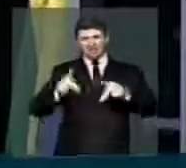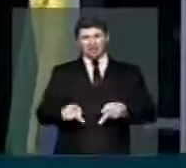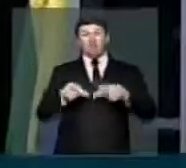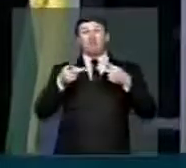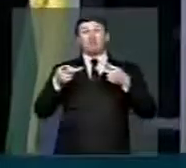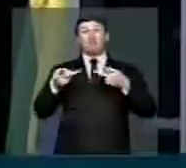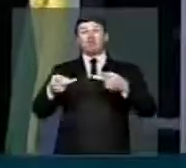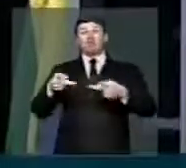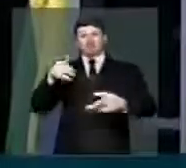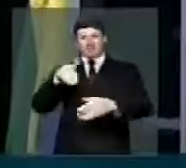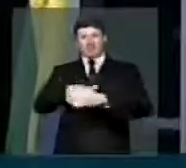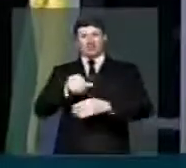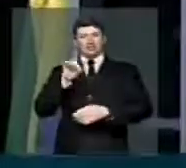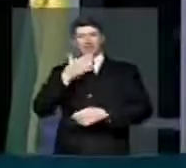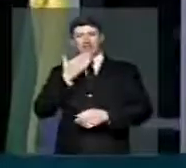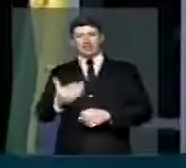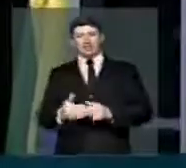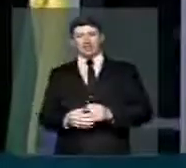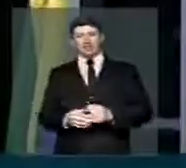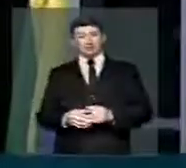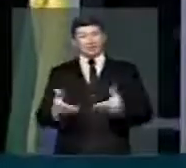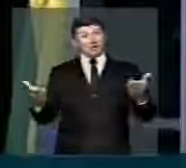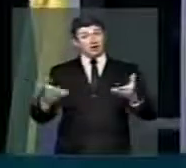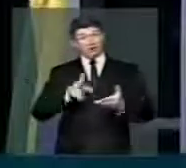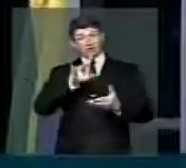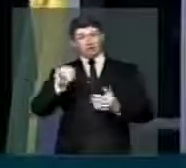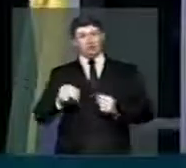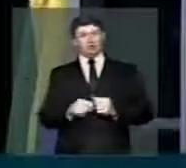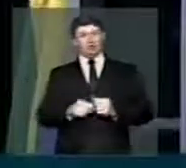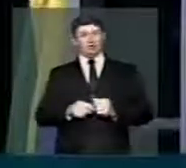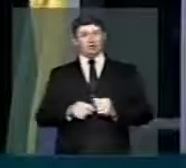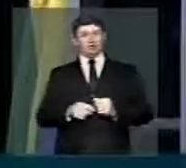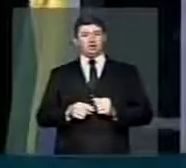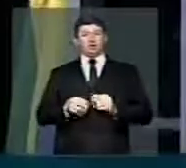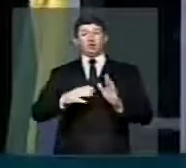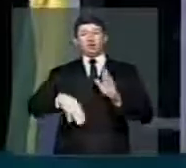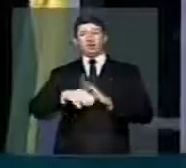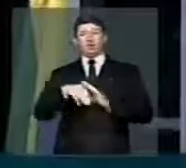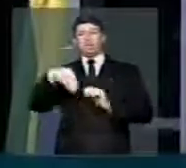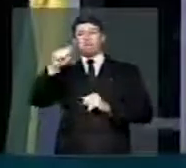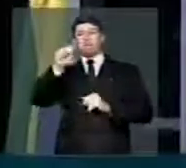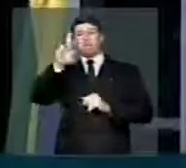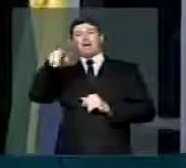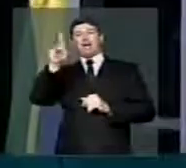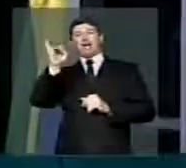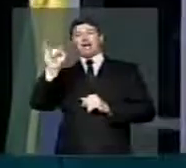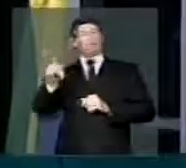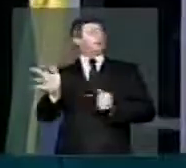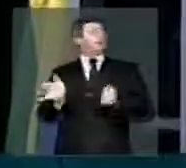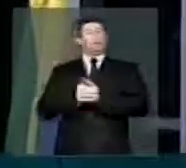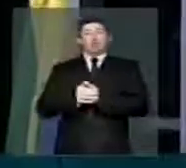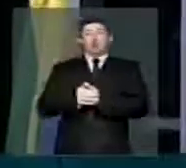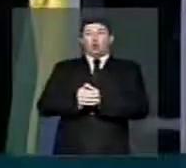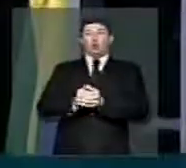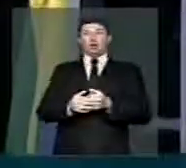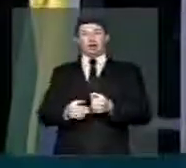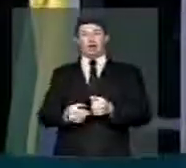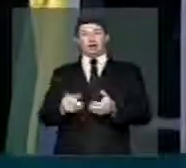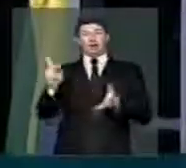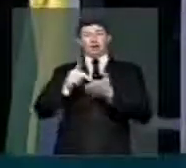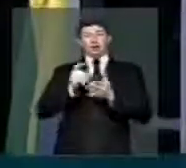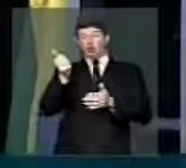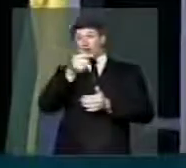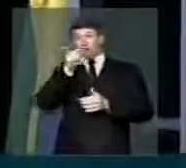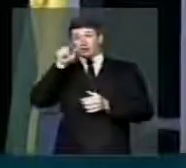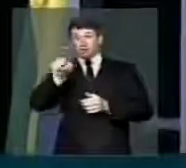eleitoreiro que vai agora com as equipes de marqueteiro, tentar esconder a realidade dos 12